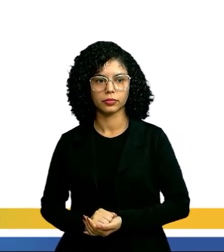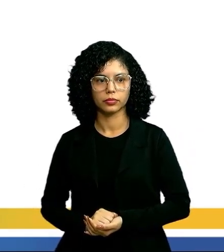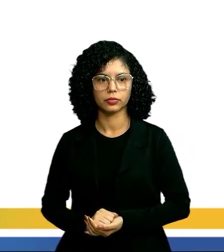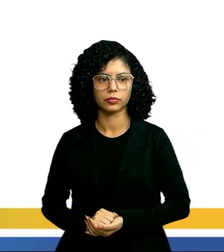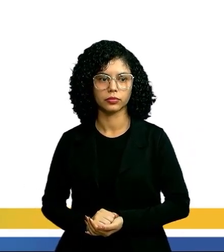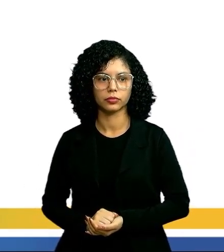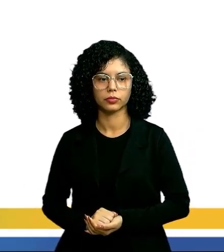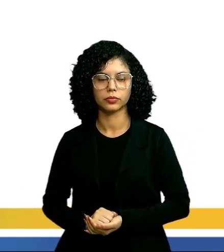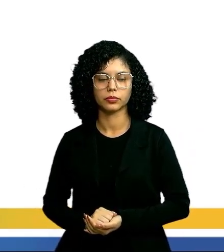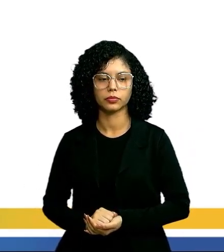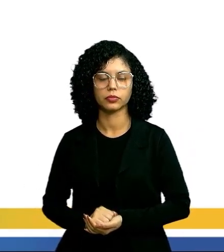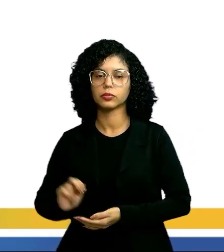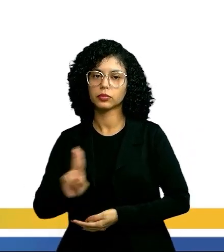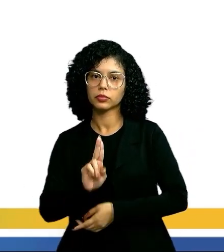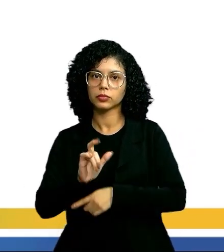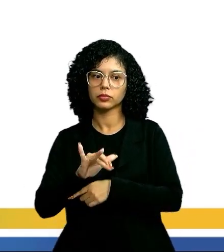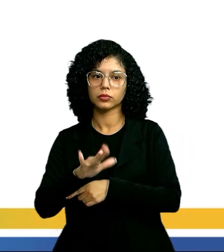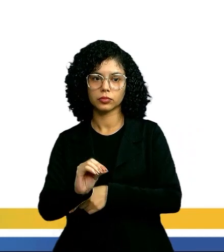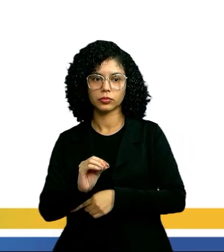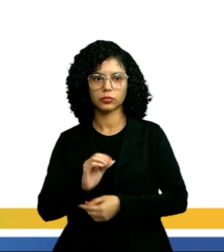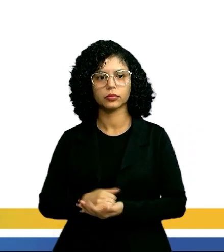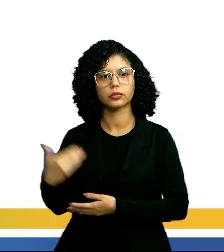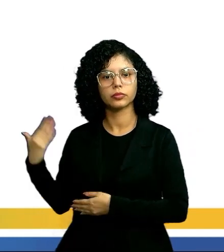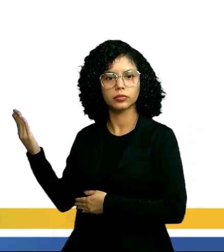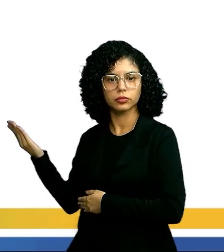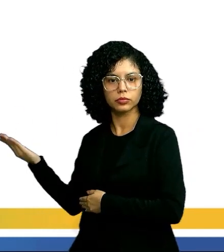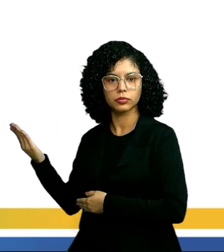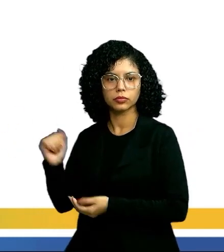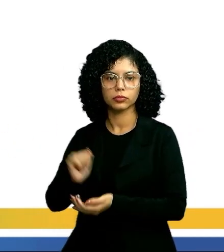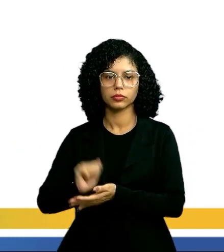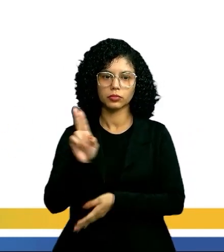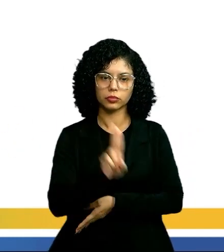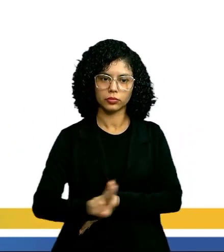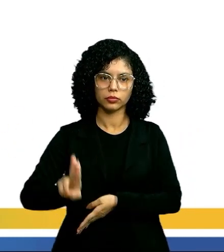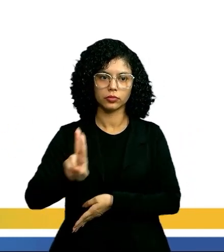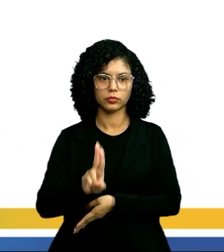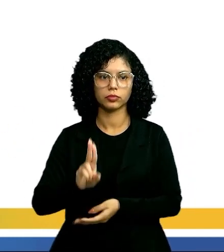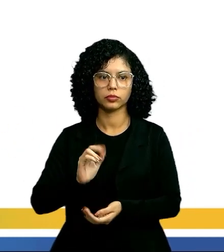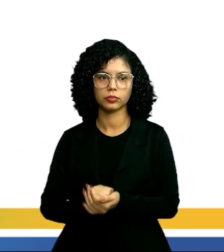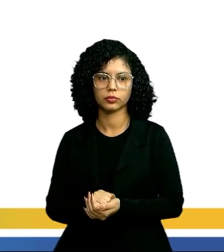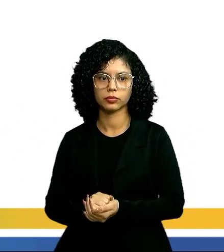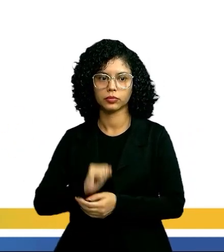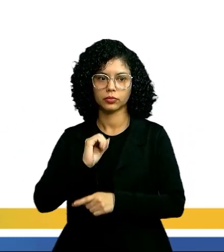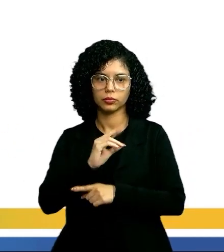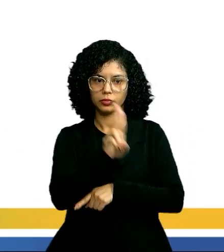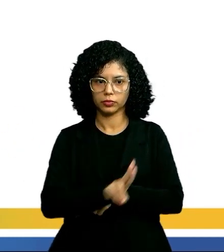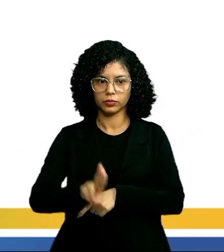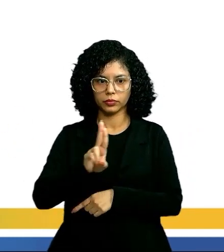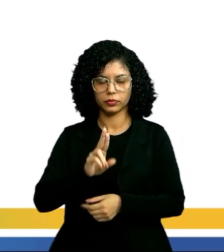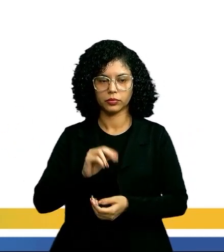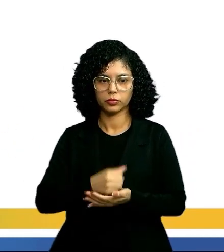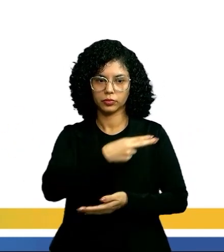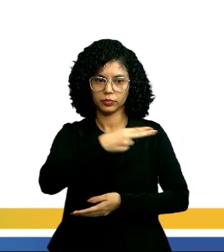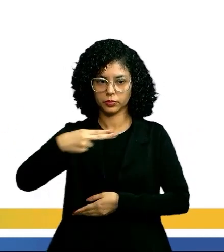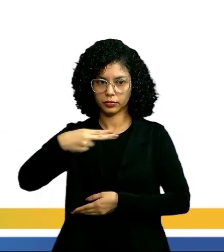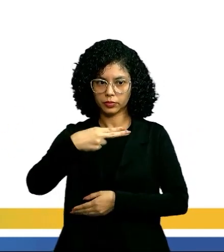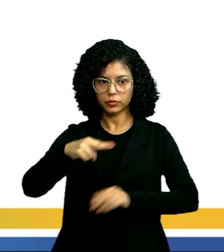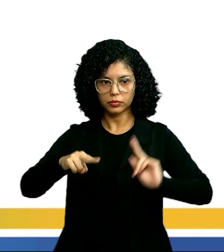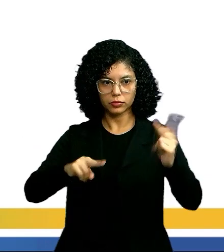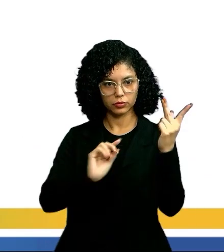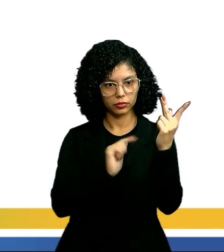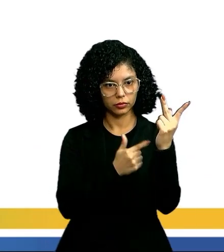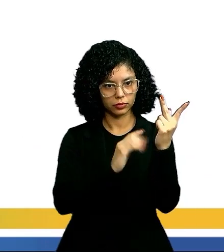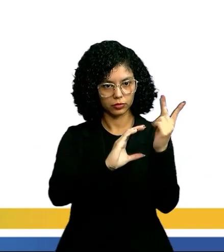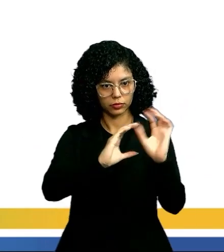aí. Você tem um alcano, com a utilização de um catalisador e calor,